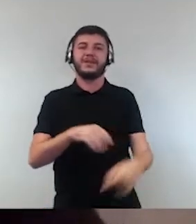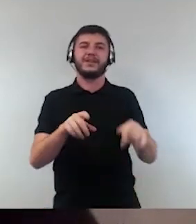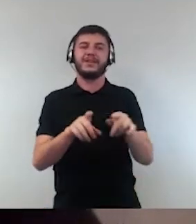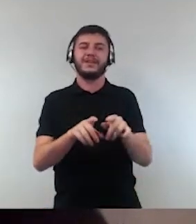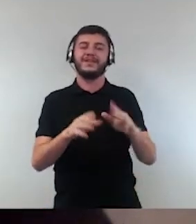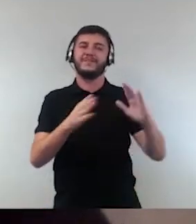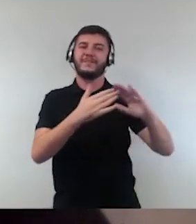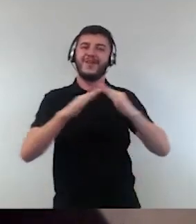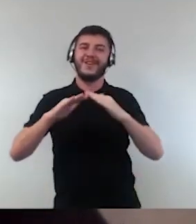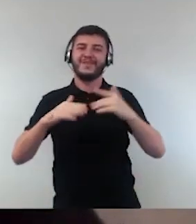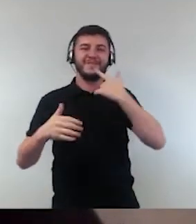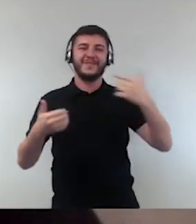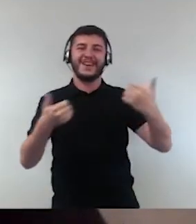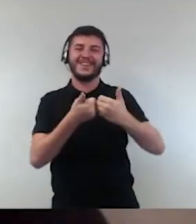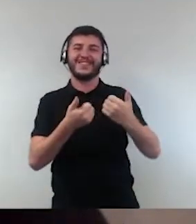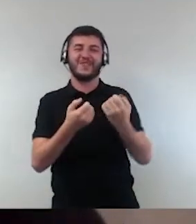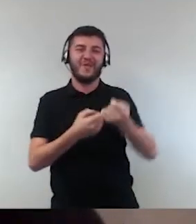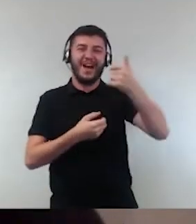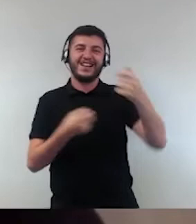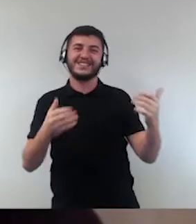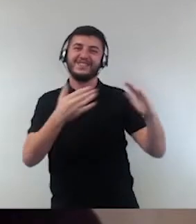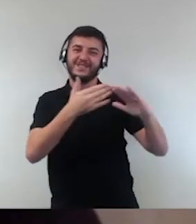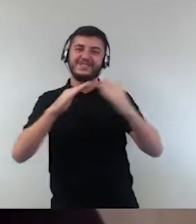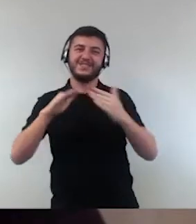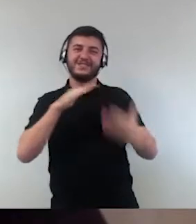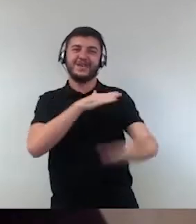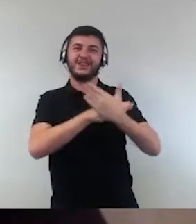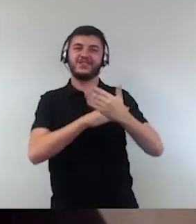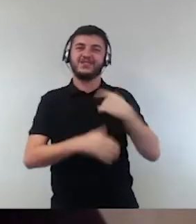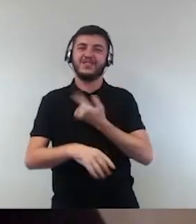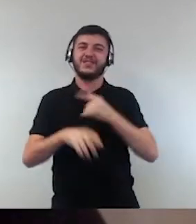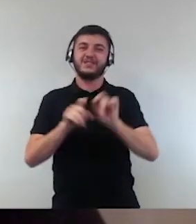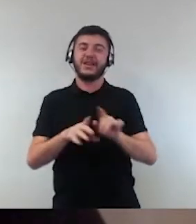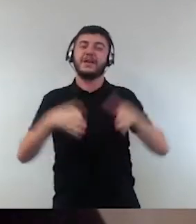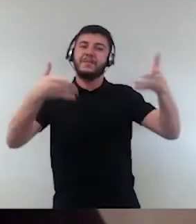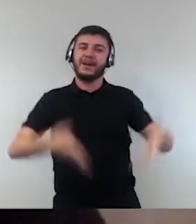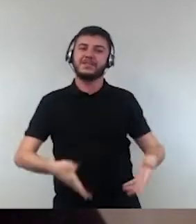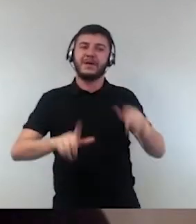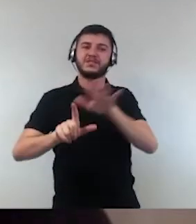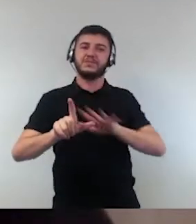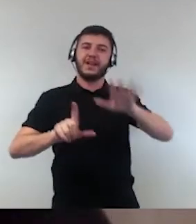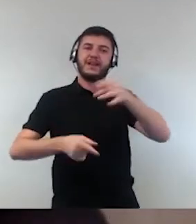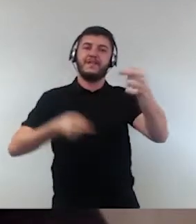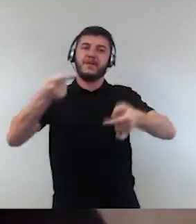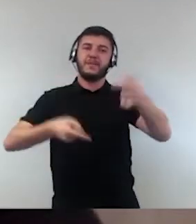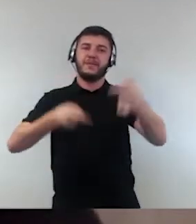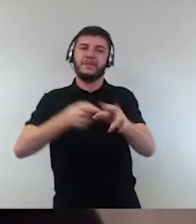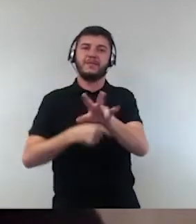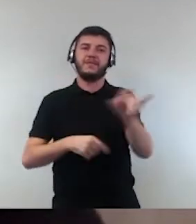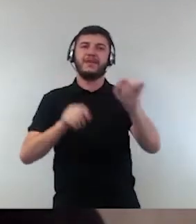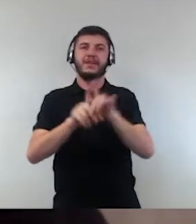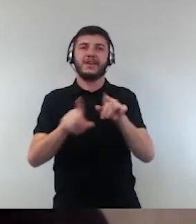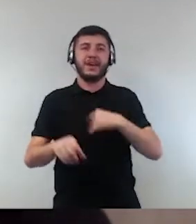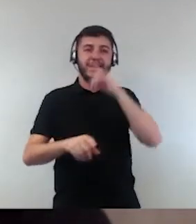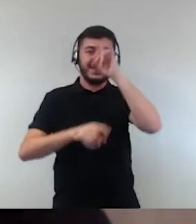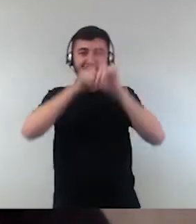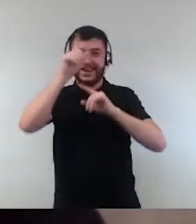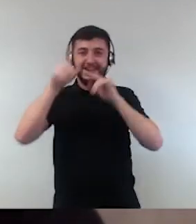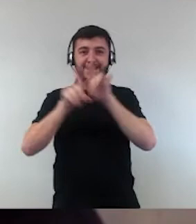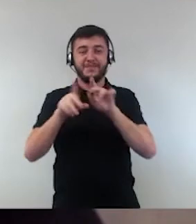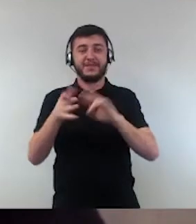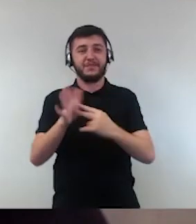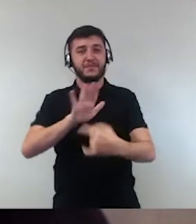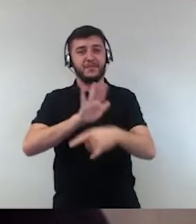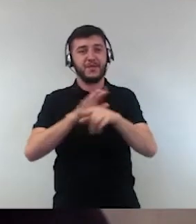nos orgulha e nos proporciona plataformas como essa, né? Enfim, de estar trocando ideia de forma rica, né?